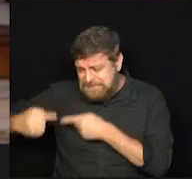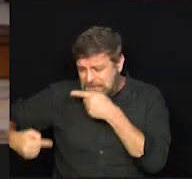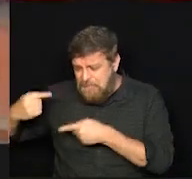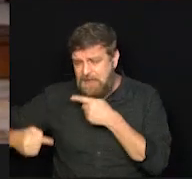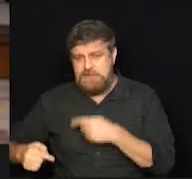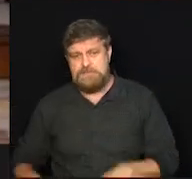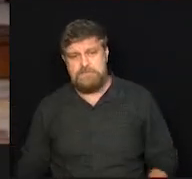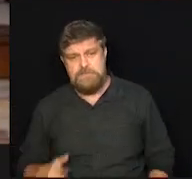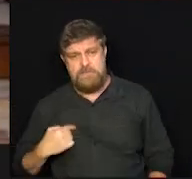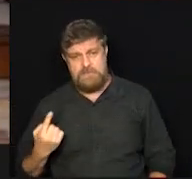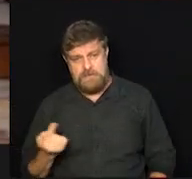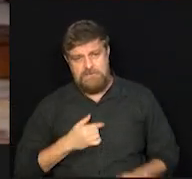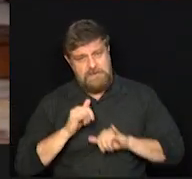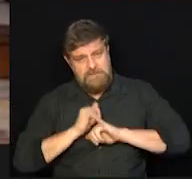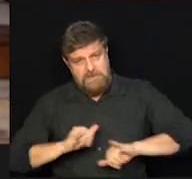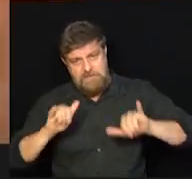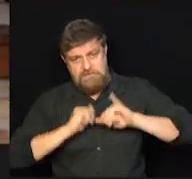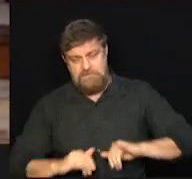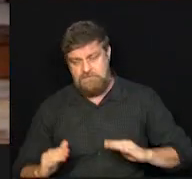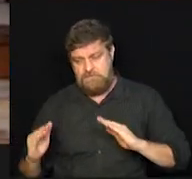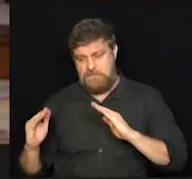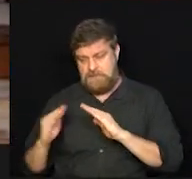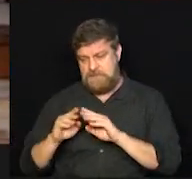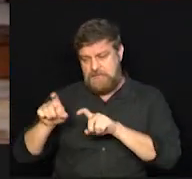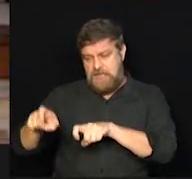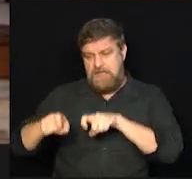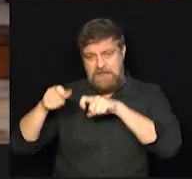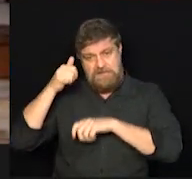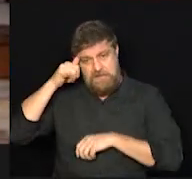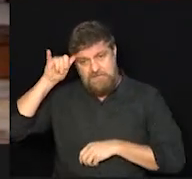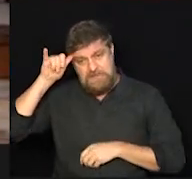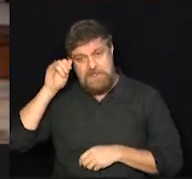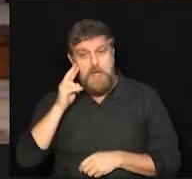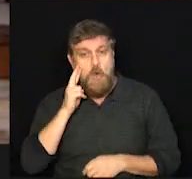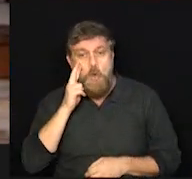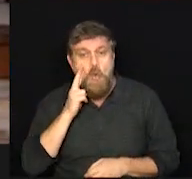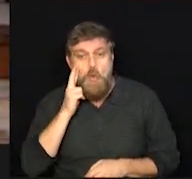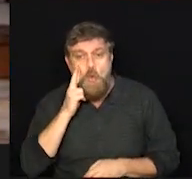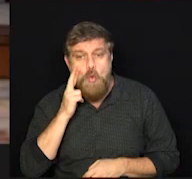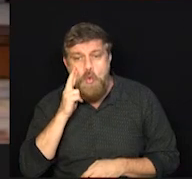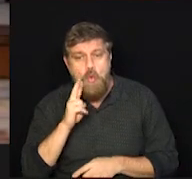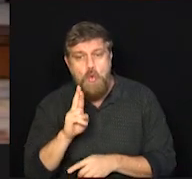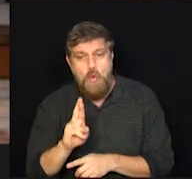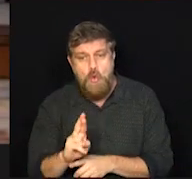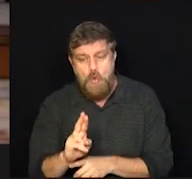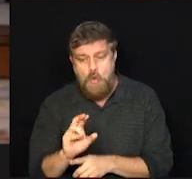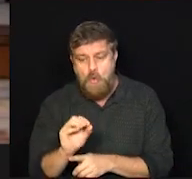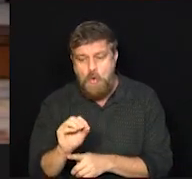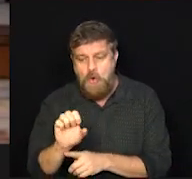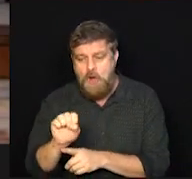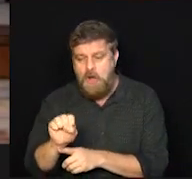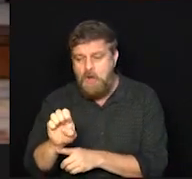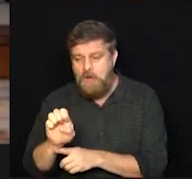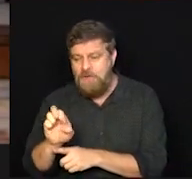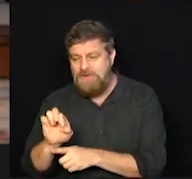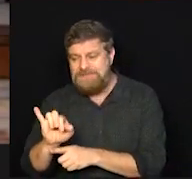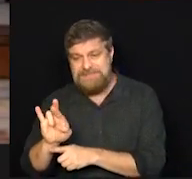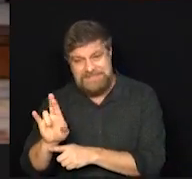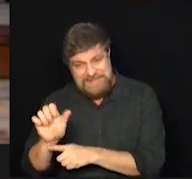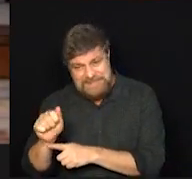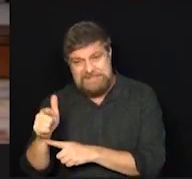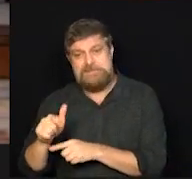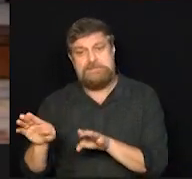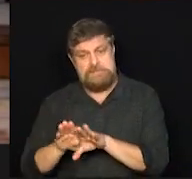a gente vai falar aqui sobre a Roseira espaço super super importante e que também vem sobrevivendo ainda uma relação de grande precariedade